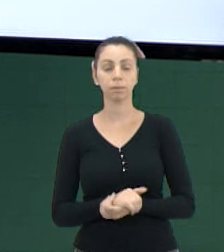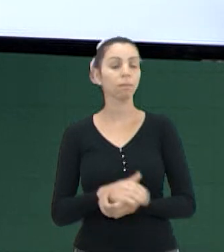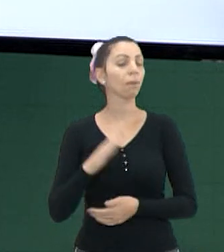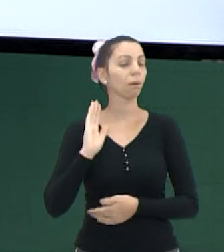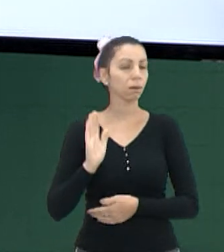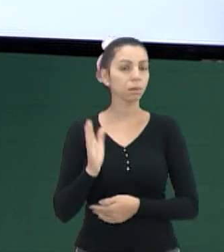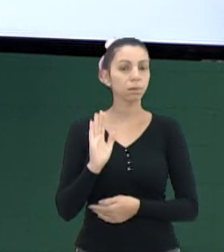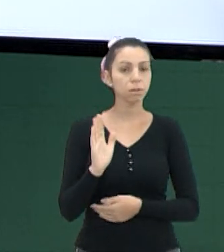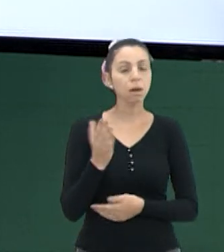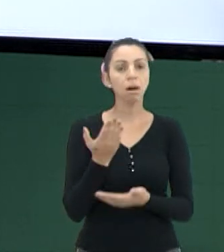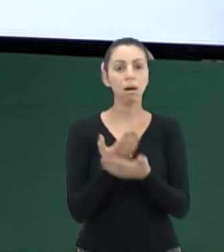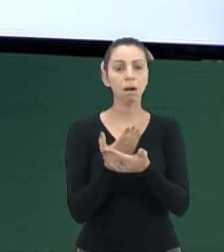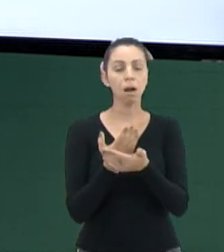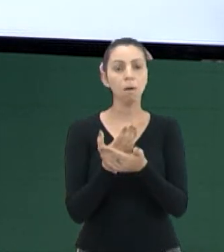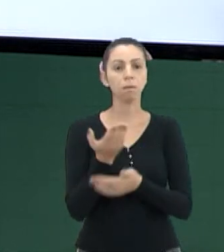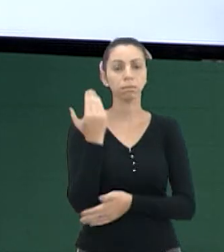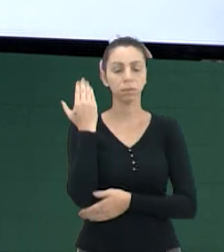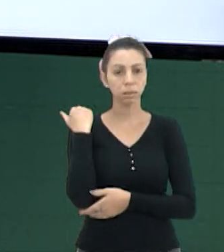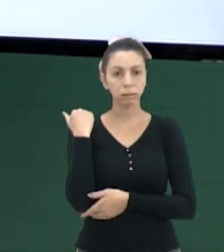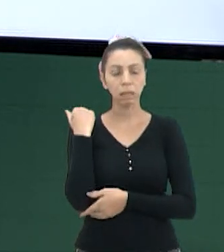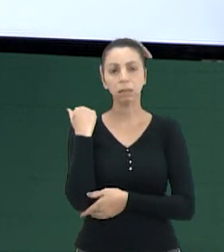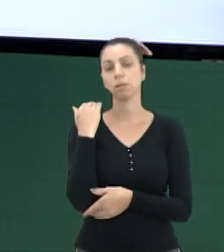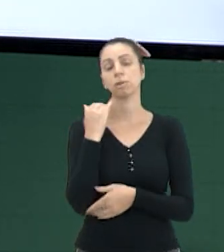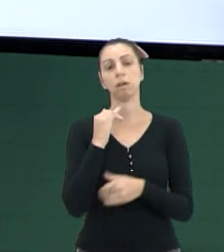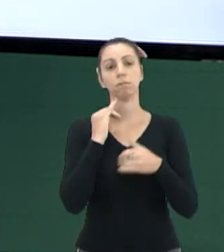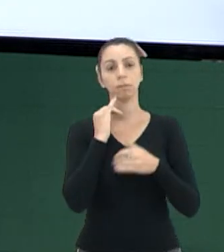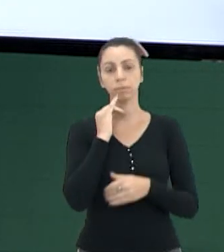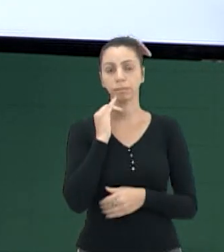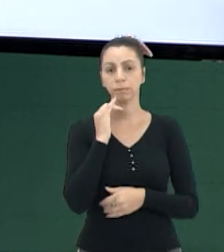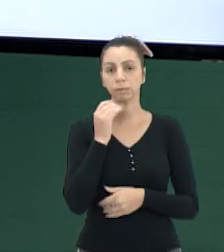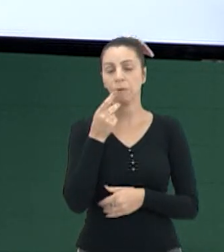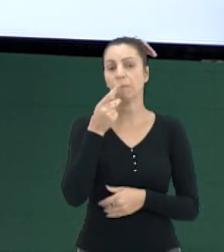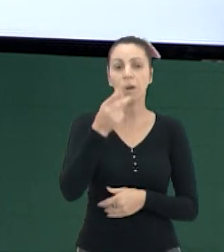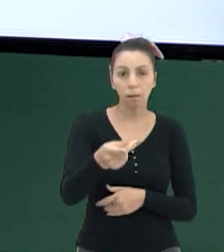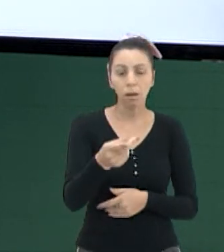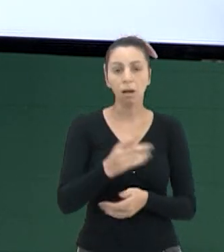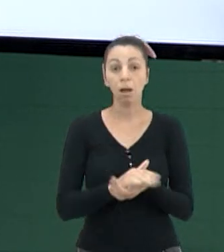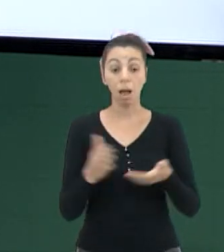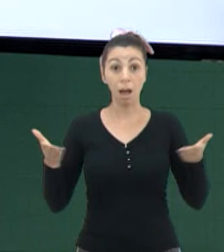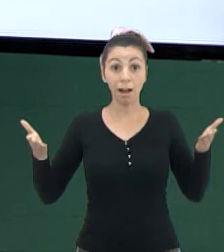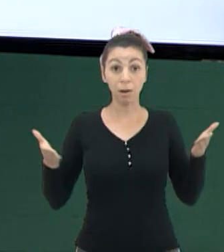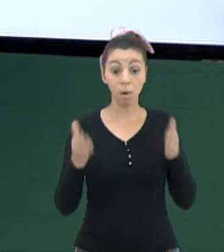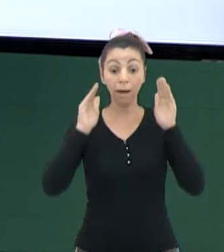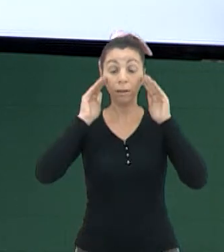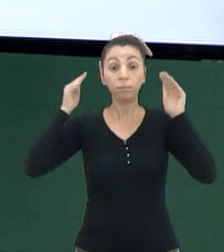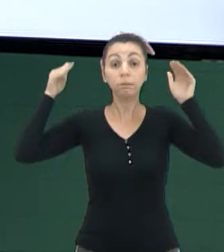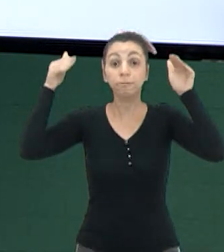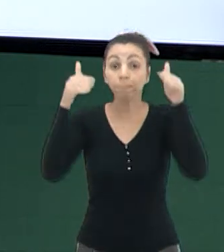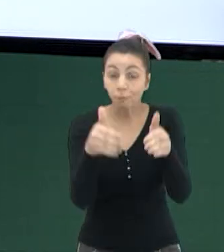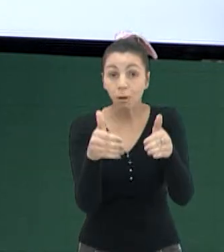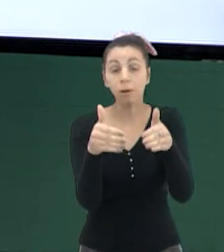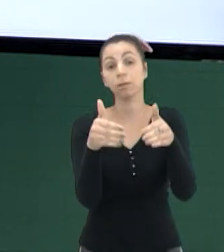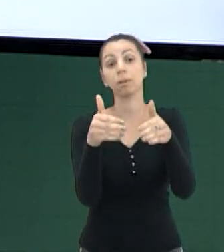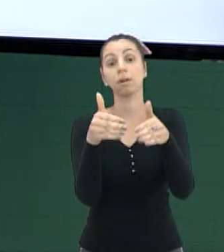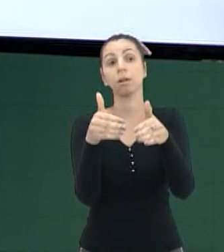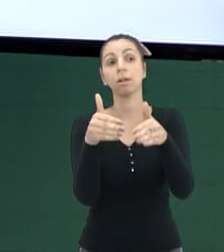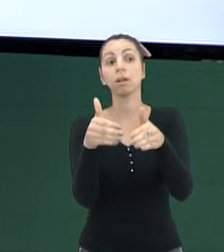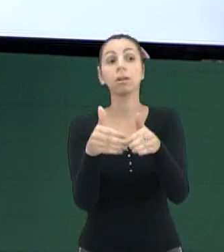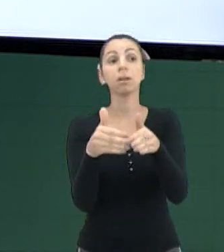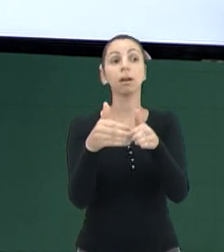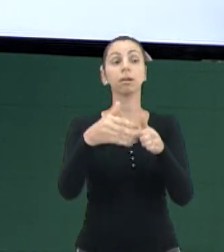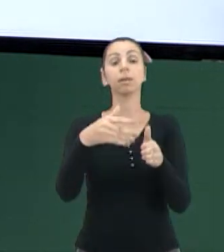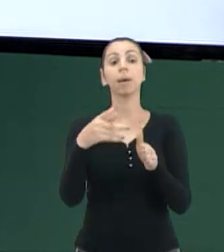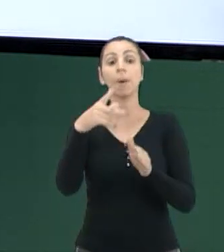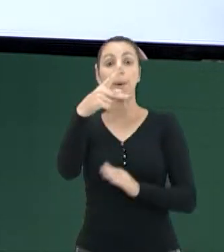algumas aulas passadas sobre os triângulos isósceles, mas agora nós vamos dar uma ênfase aqui na propriedade